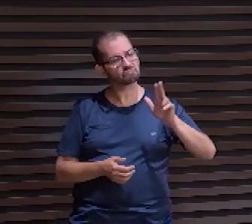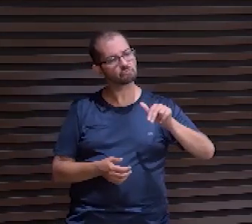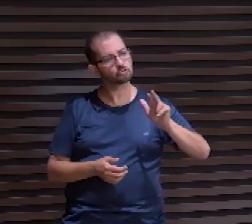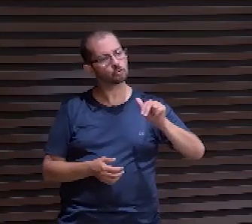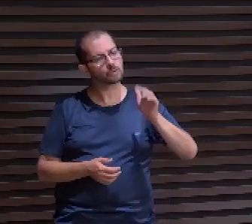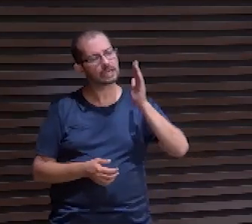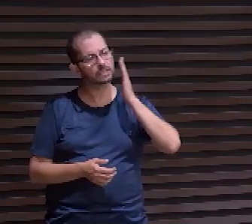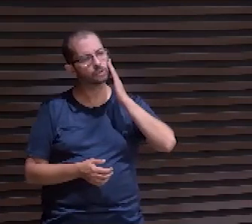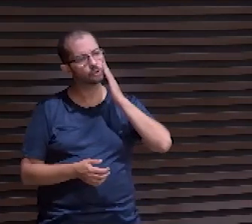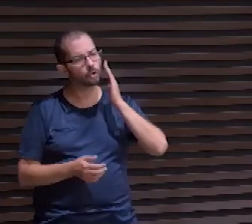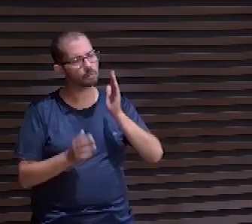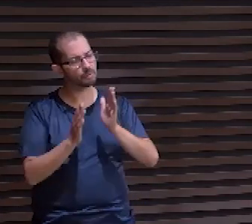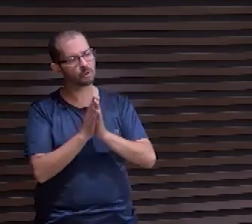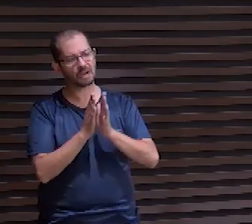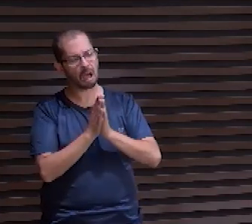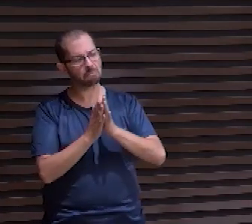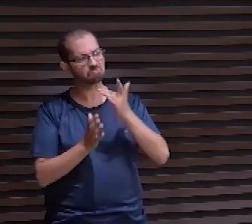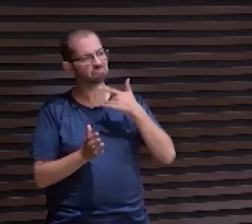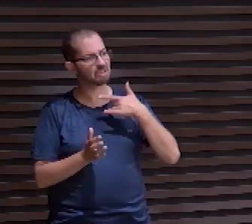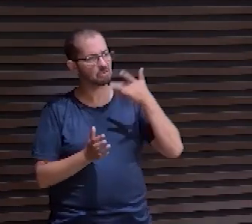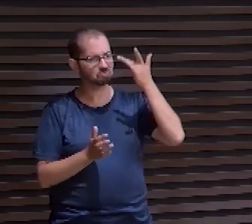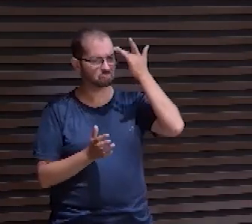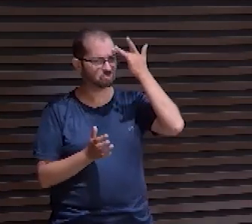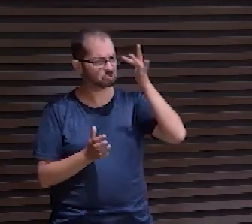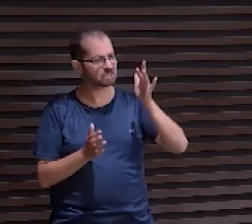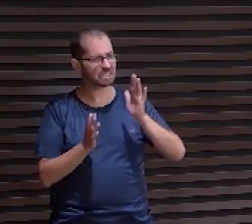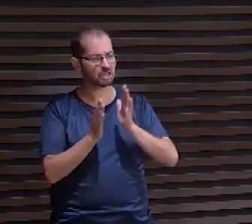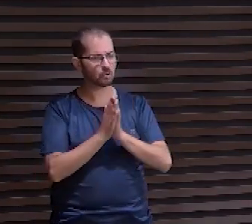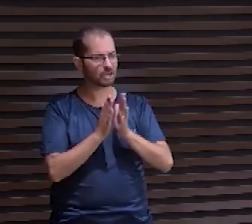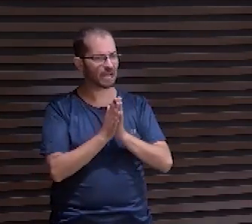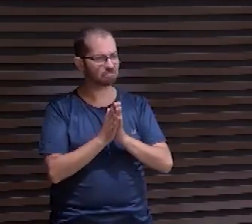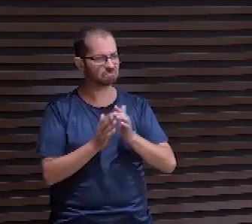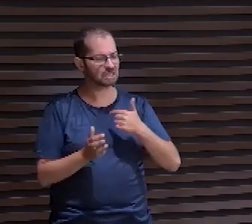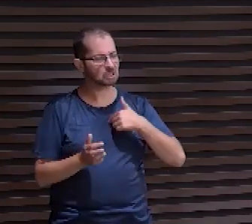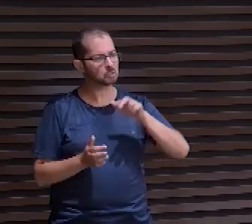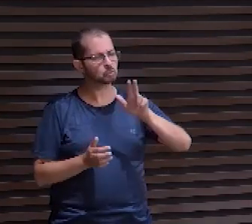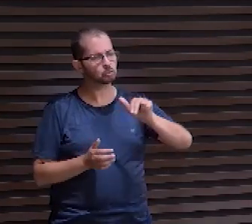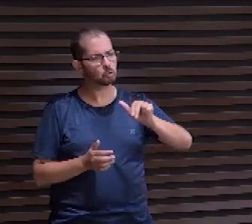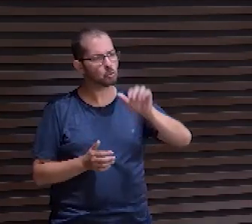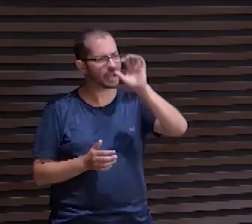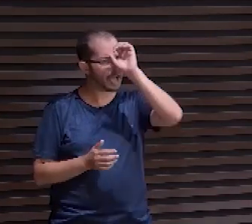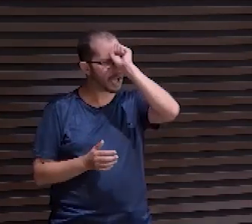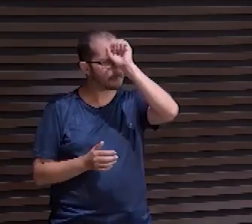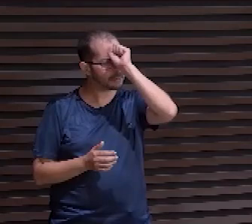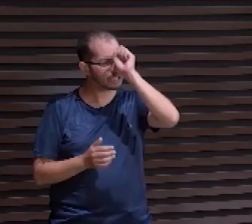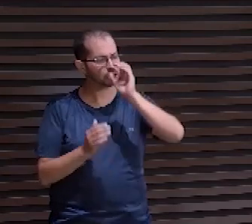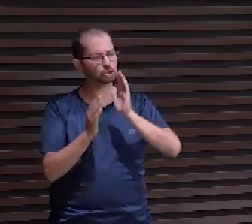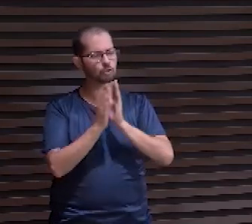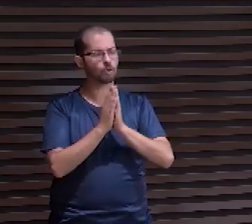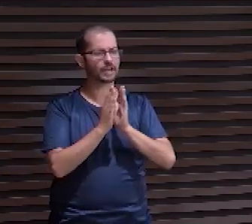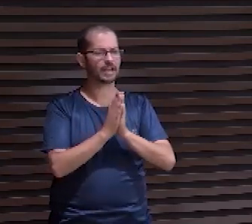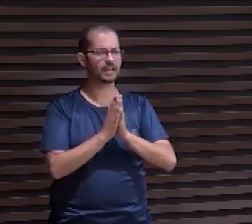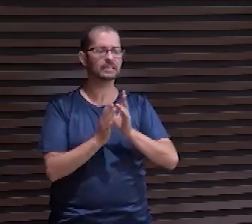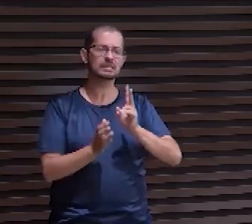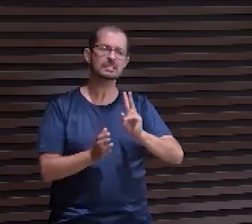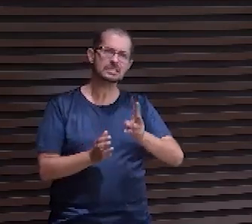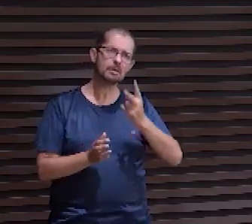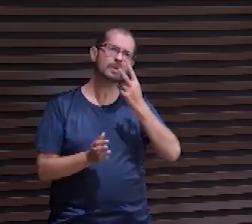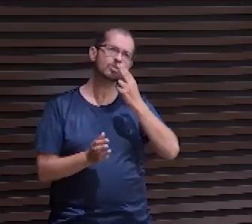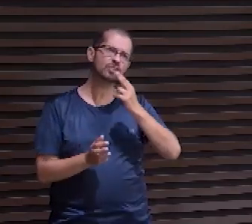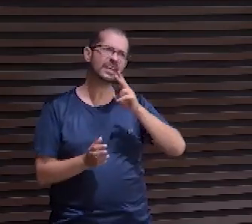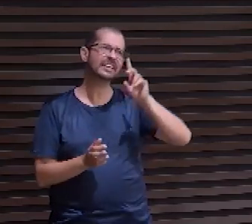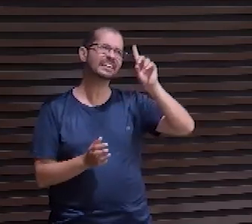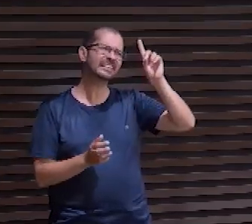Eu não sei orar. Nunca aprendi, pois sempre achei que Deus estava